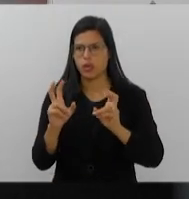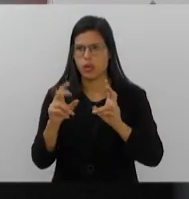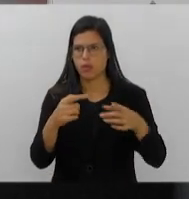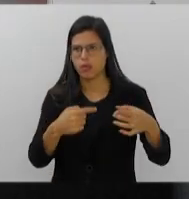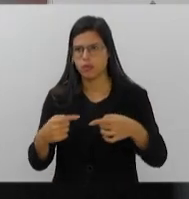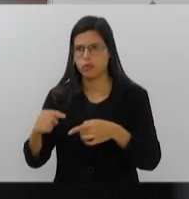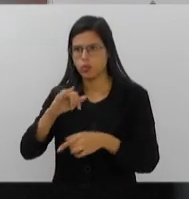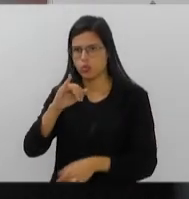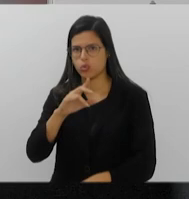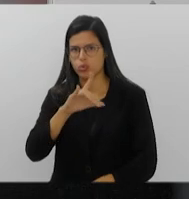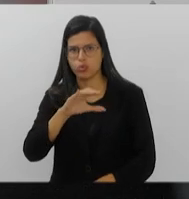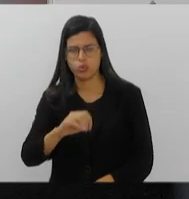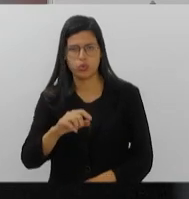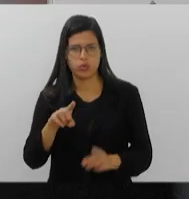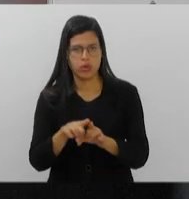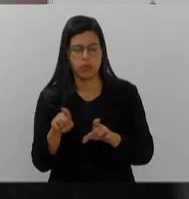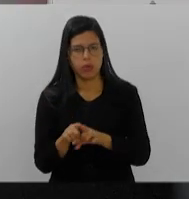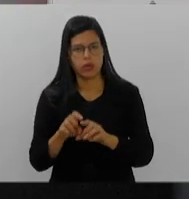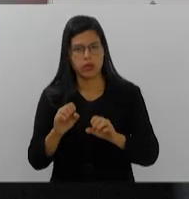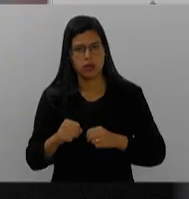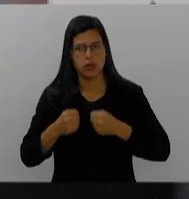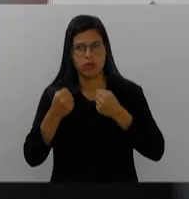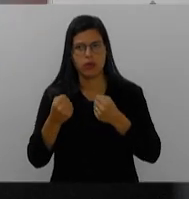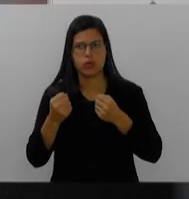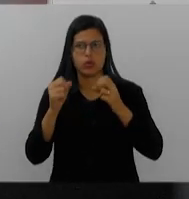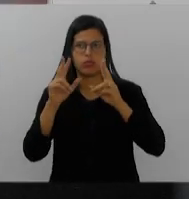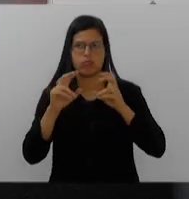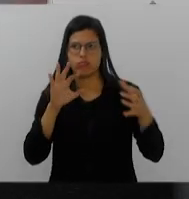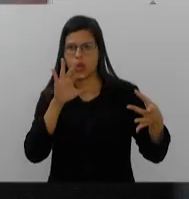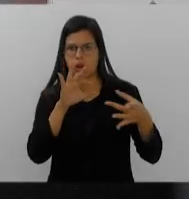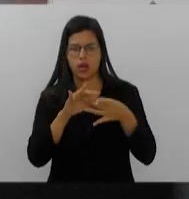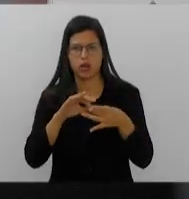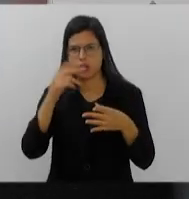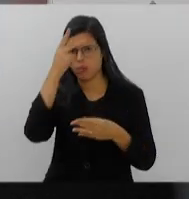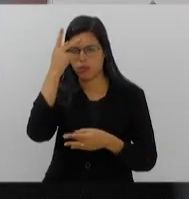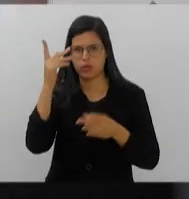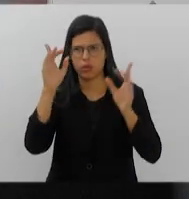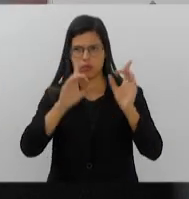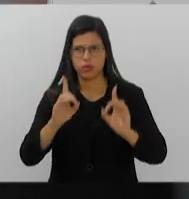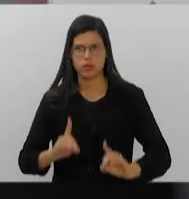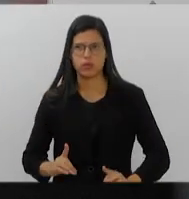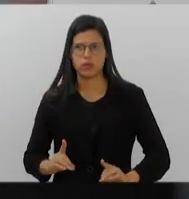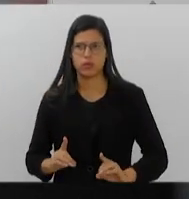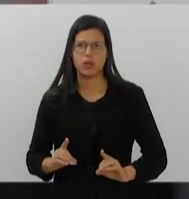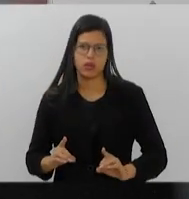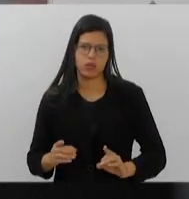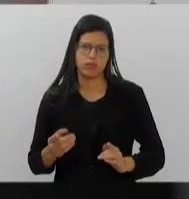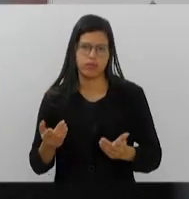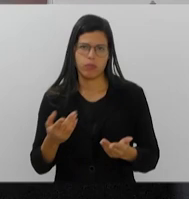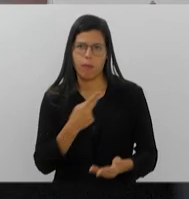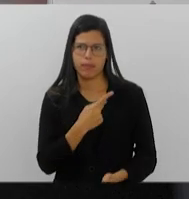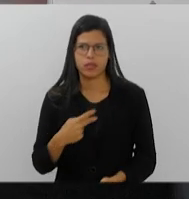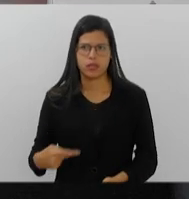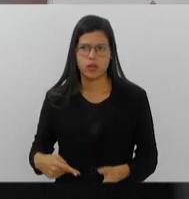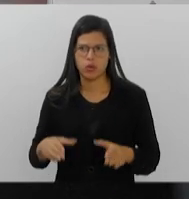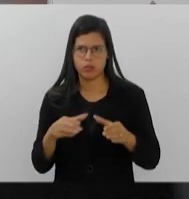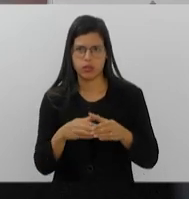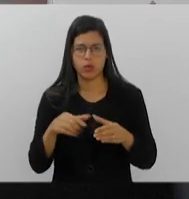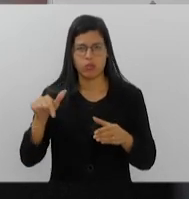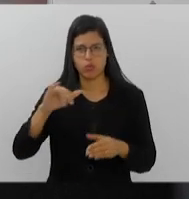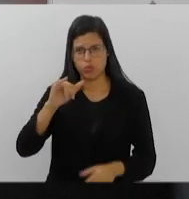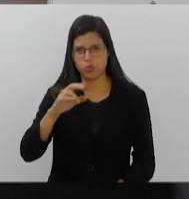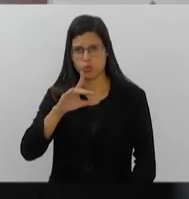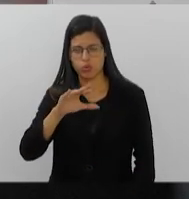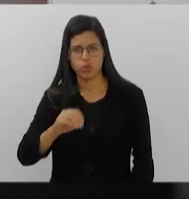grande defensor das questões que envolvem a pessoa com deficiência. Comigo, como eu disse, eu tenho a honra de presidir a comissão e o Júlio é o vice-presidente.